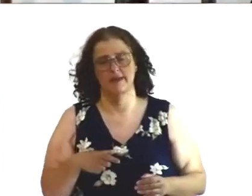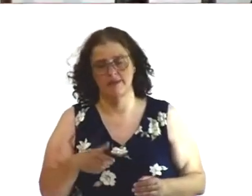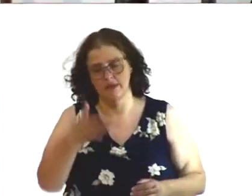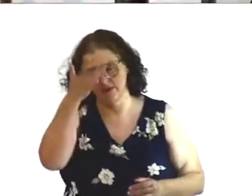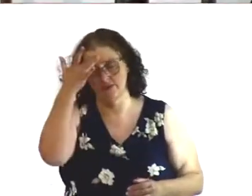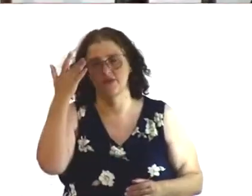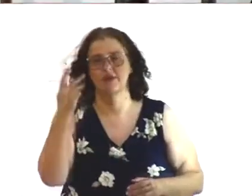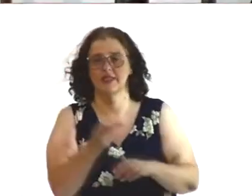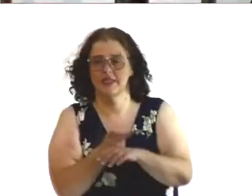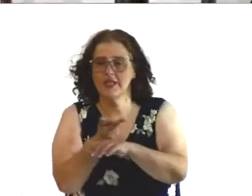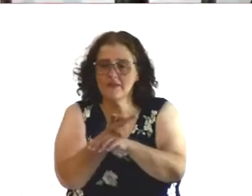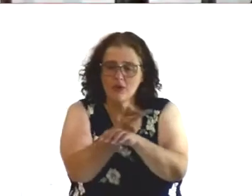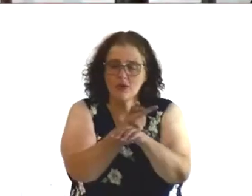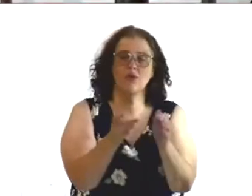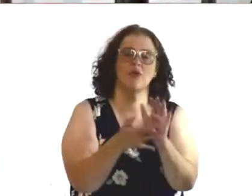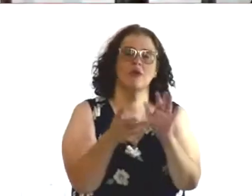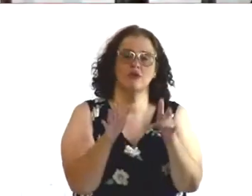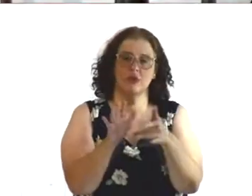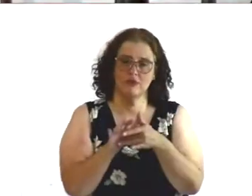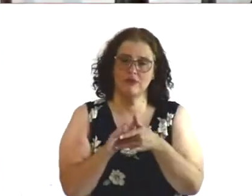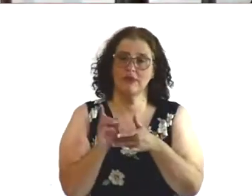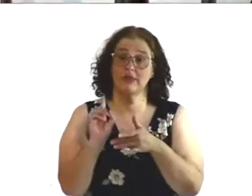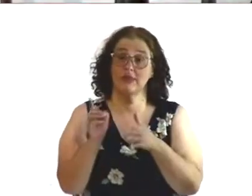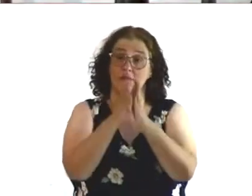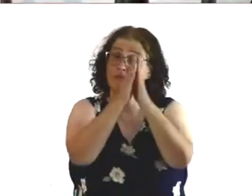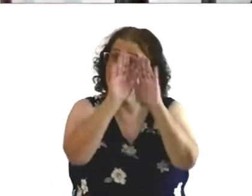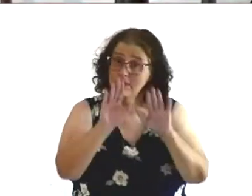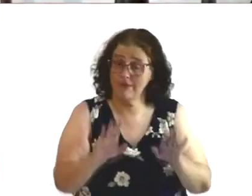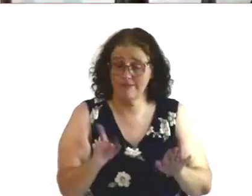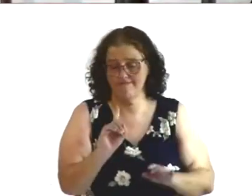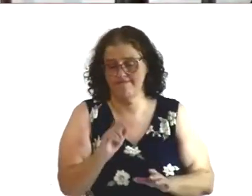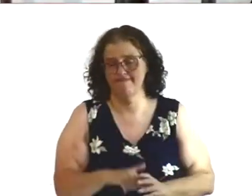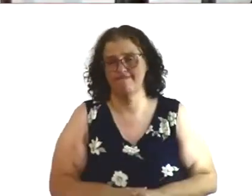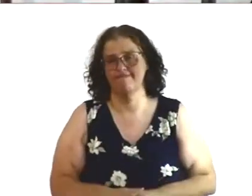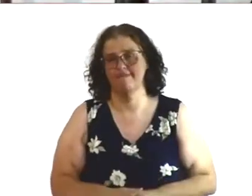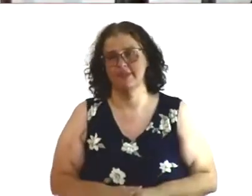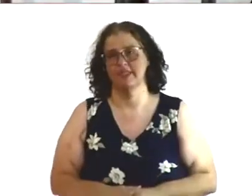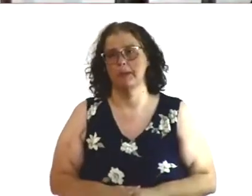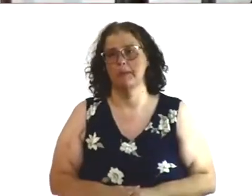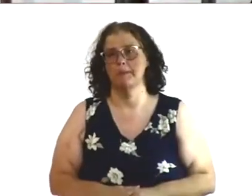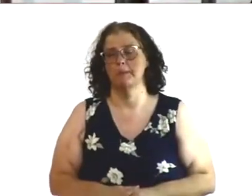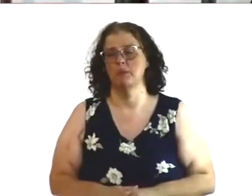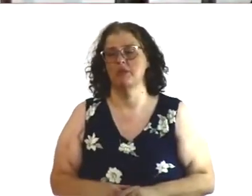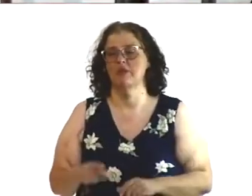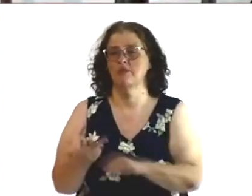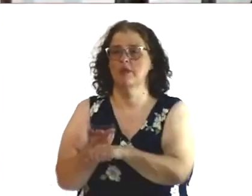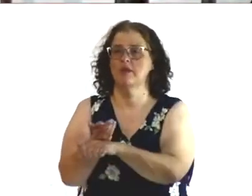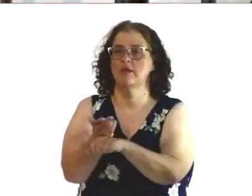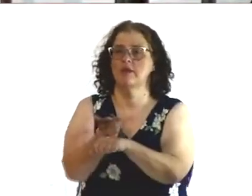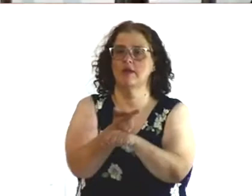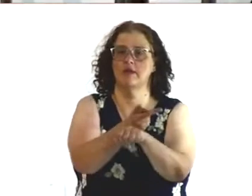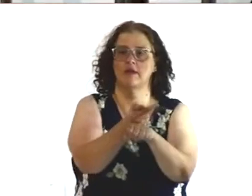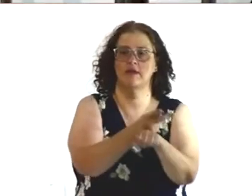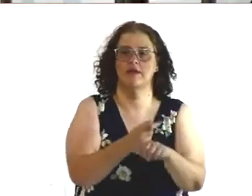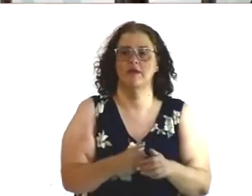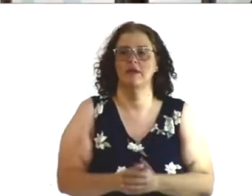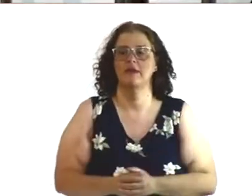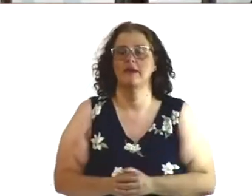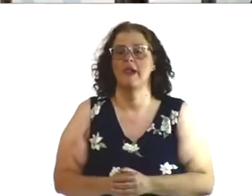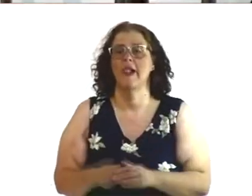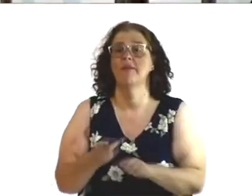não para adorar. Primeiro aqui na palavra, procuram para matar. Herodes é essa